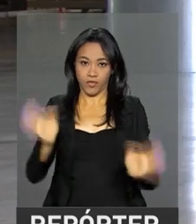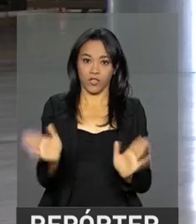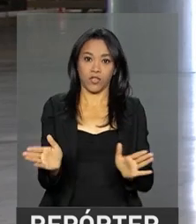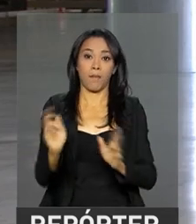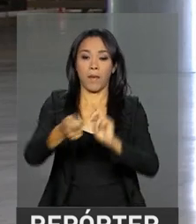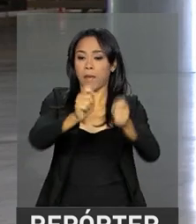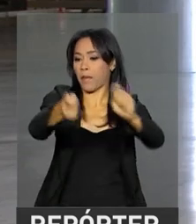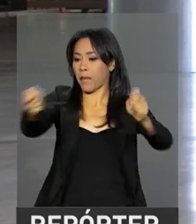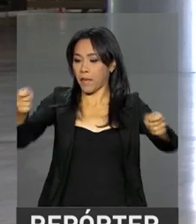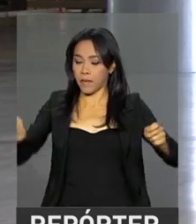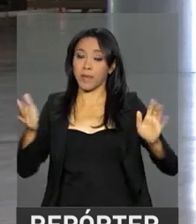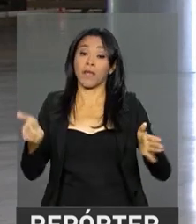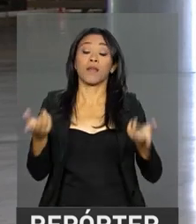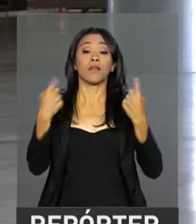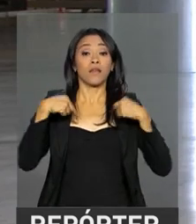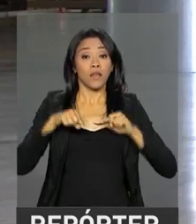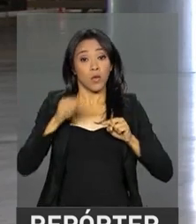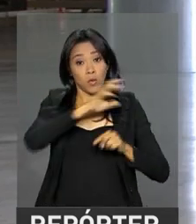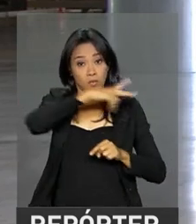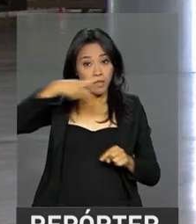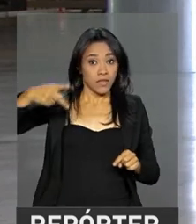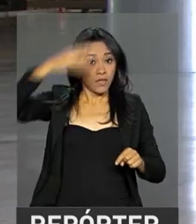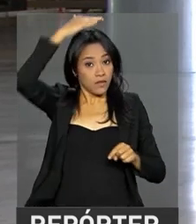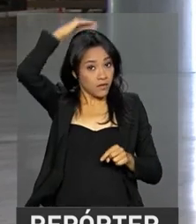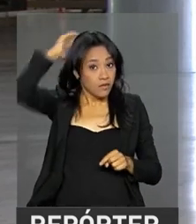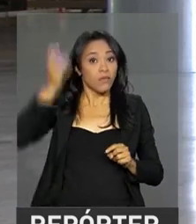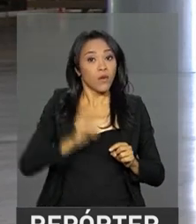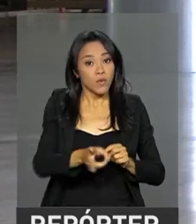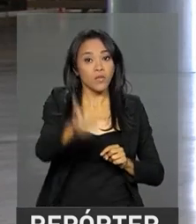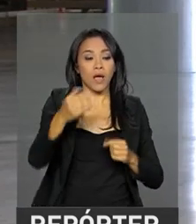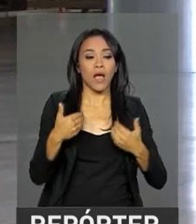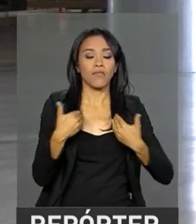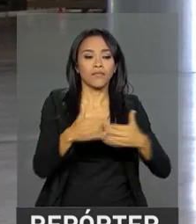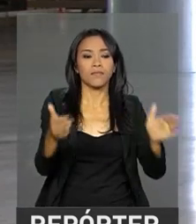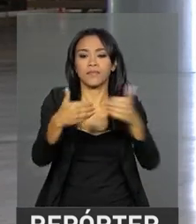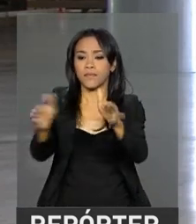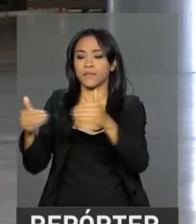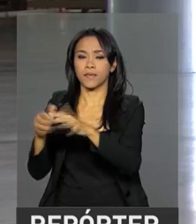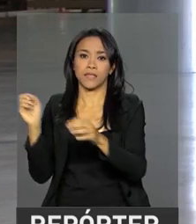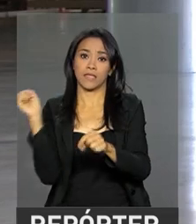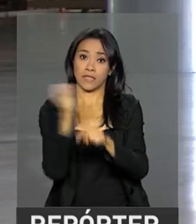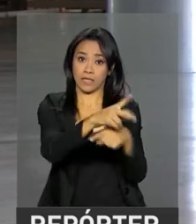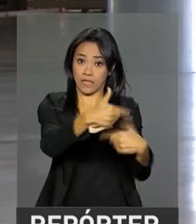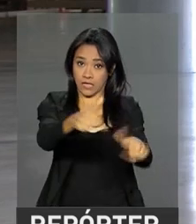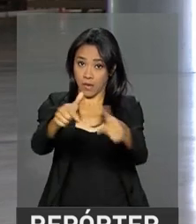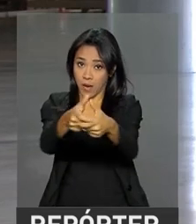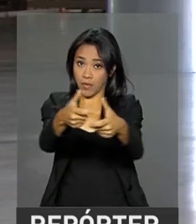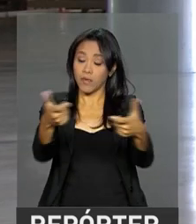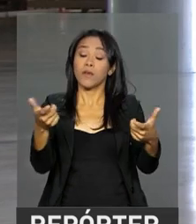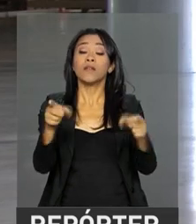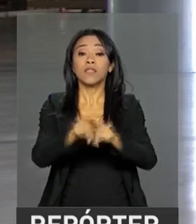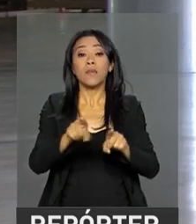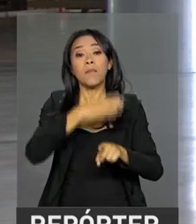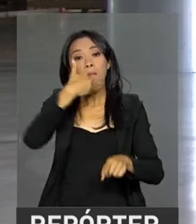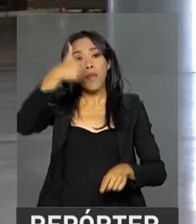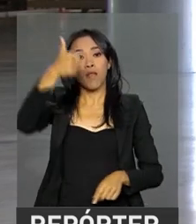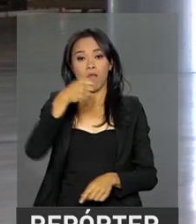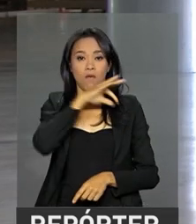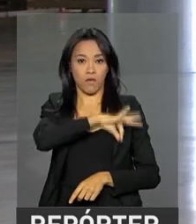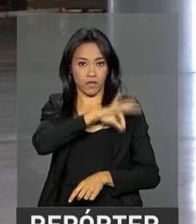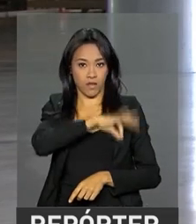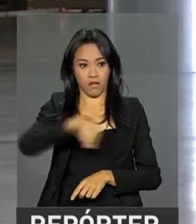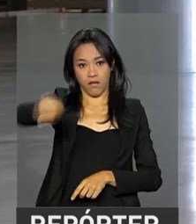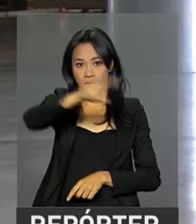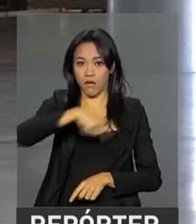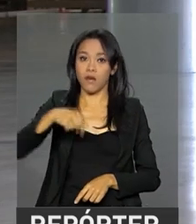diz que vai continuar trabalhando pela abertura de emprego pela melhoria da renda dos brasileiros e mais e por